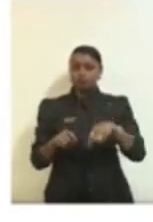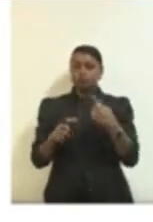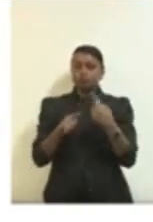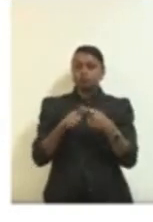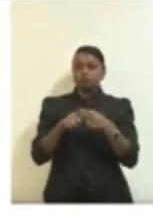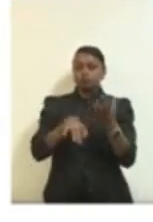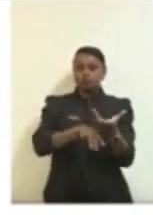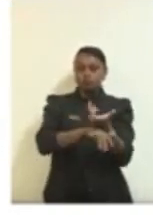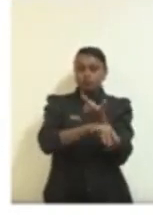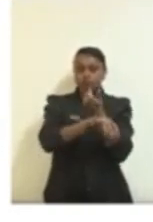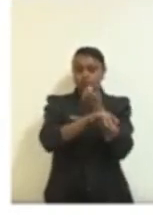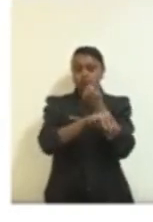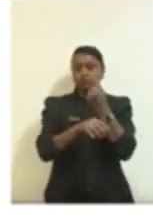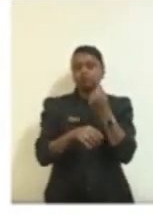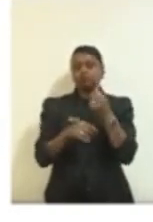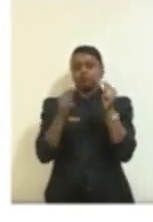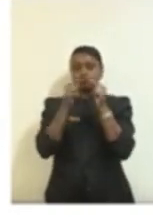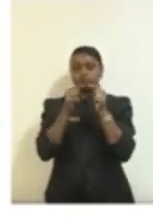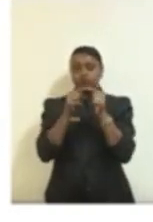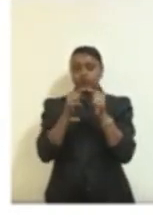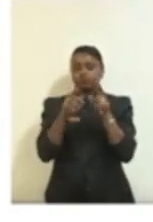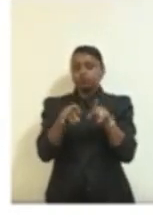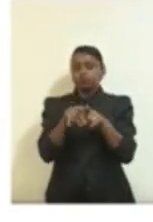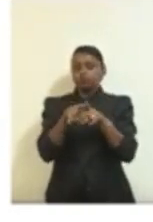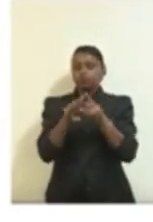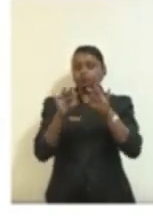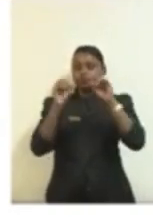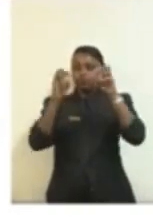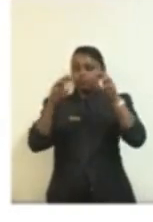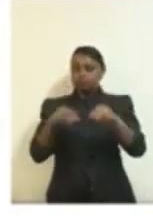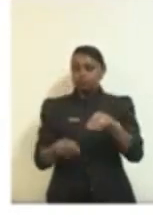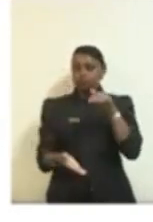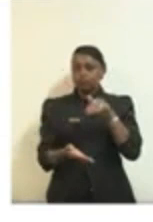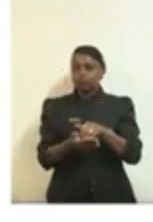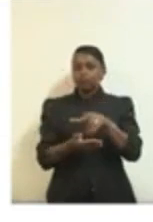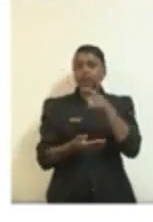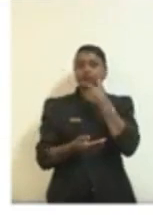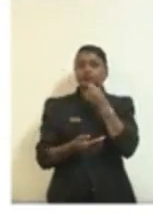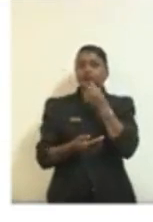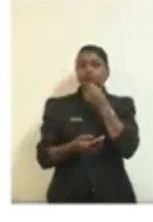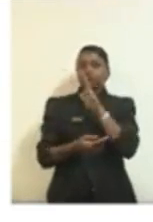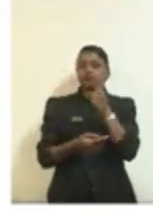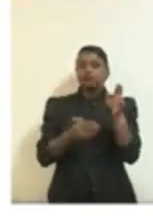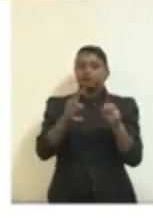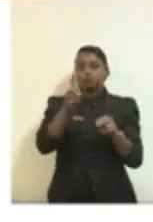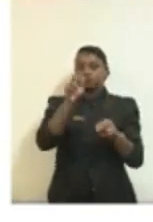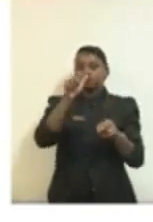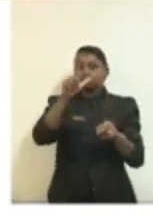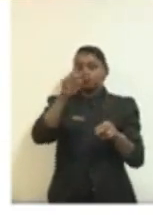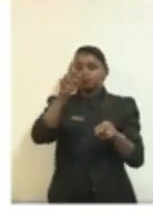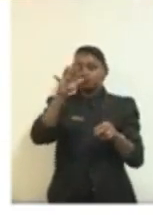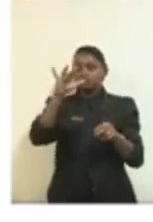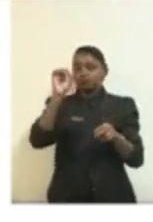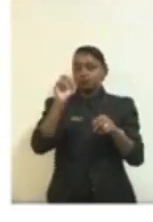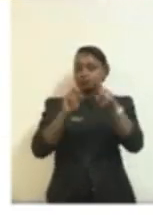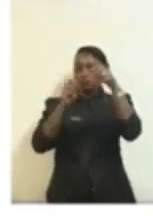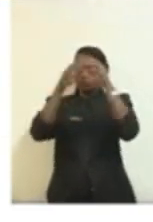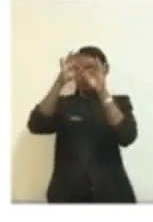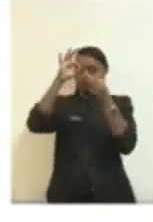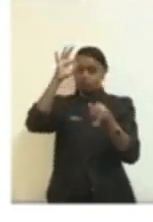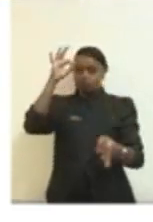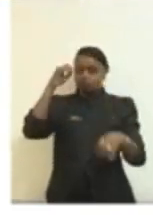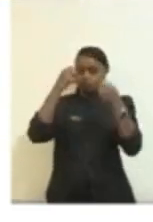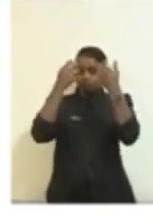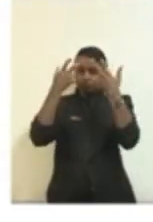né? E, então, no final, né, acho que o Valério vai depois dar bem mais detalhes sobre isso. Então, a gente